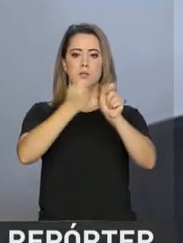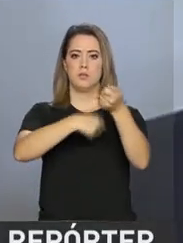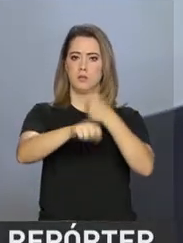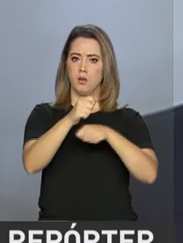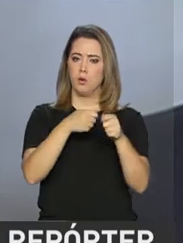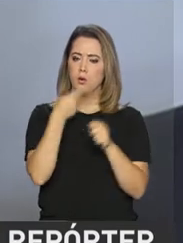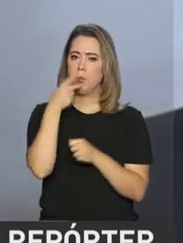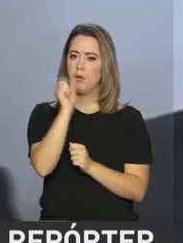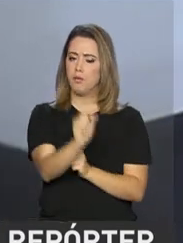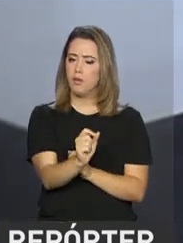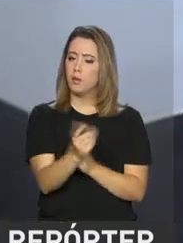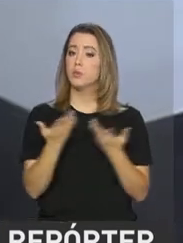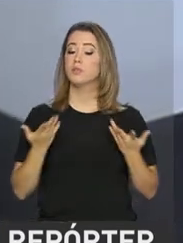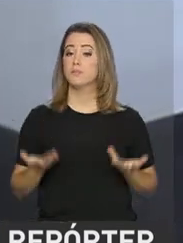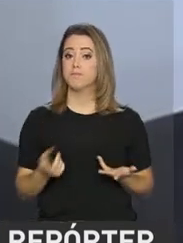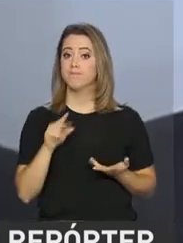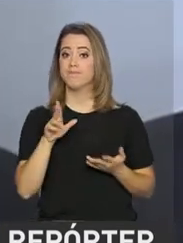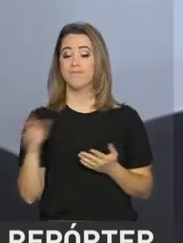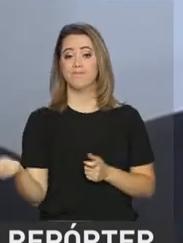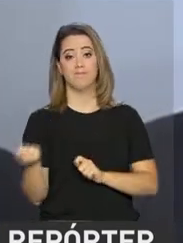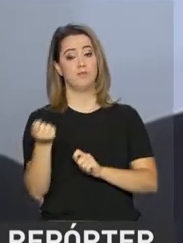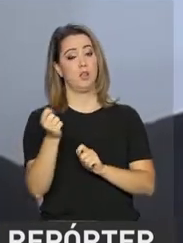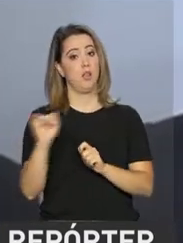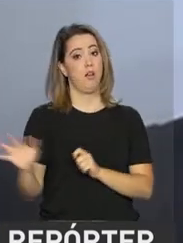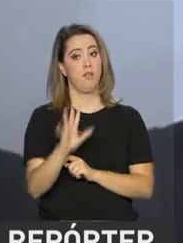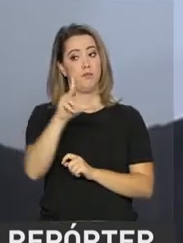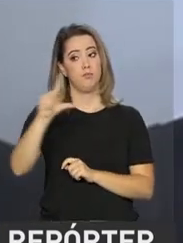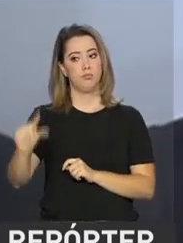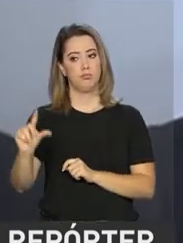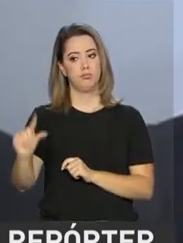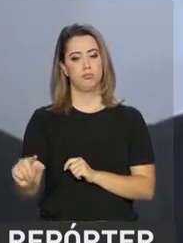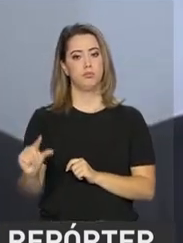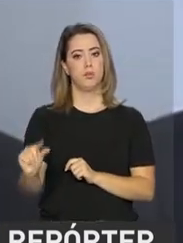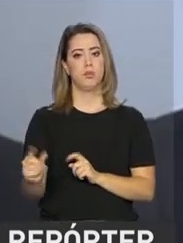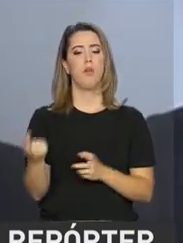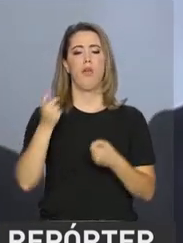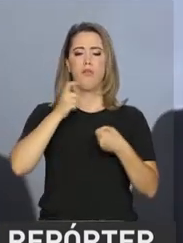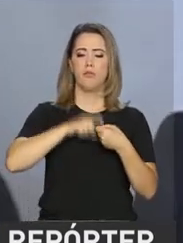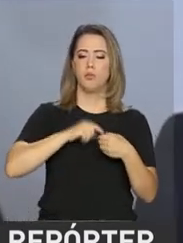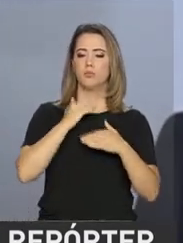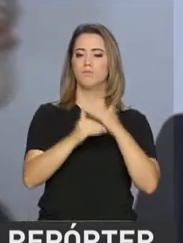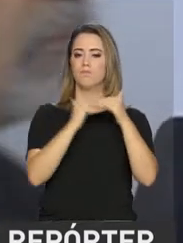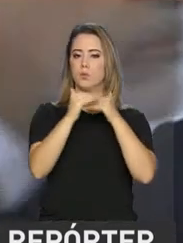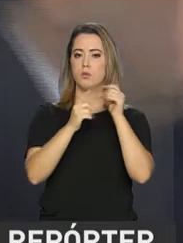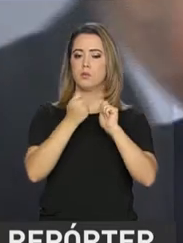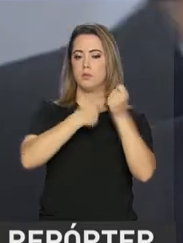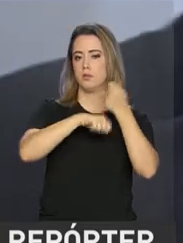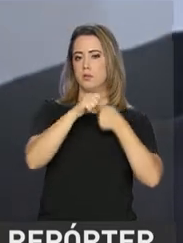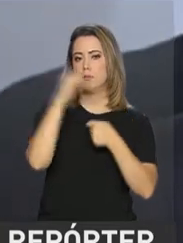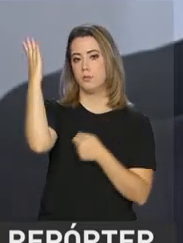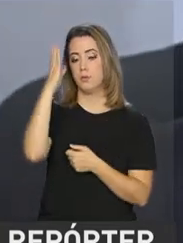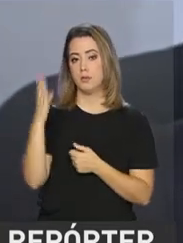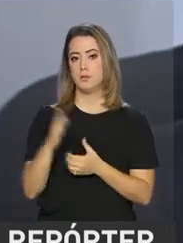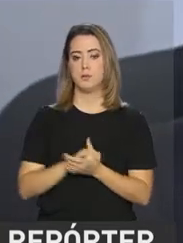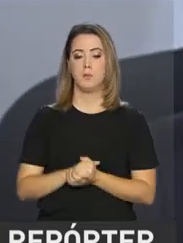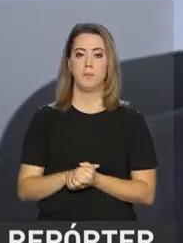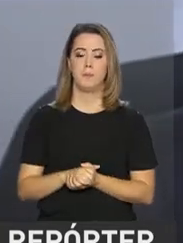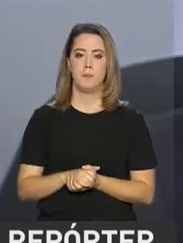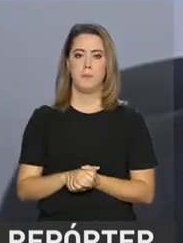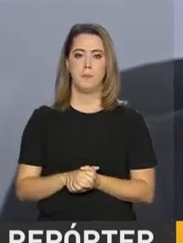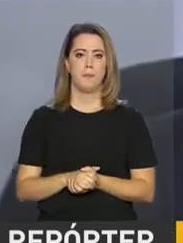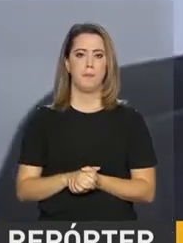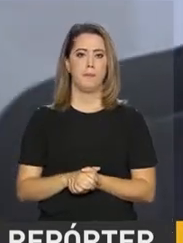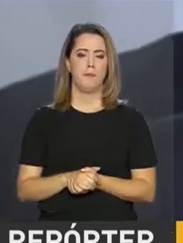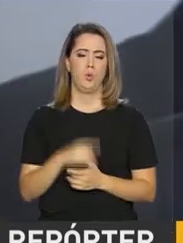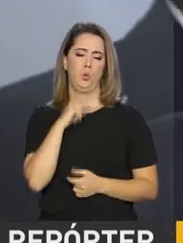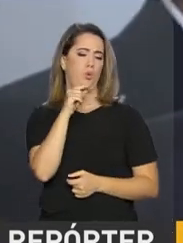comentou que a inflação em queda é parte do processo de recuperação da economia brasileira não há dúvida de que